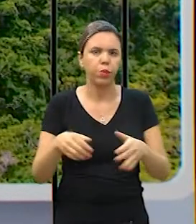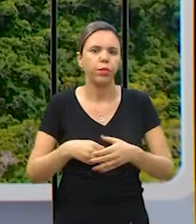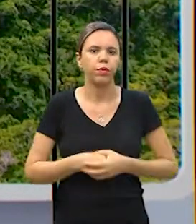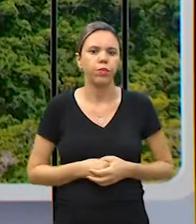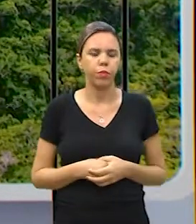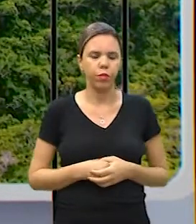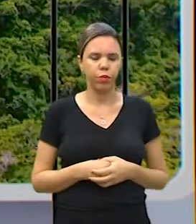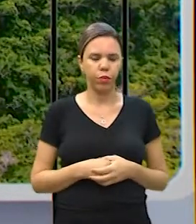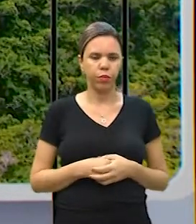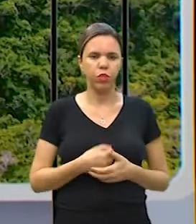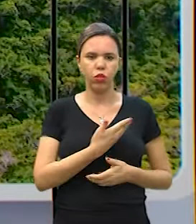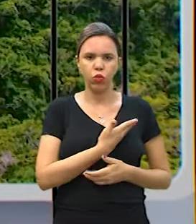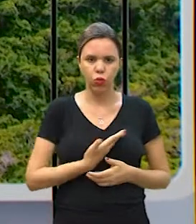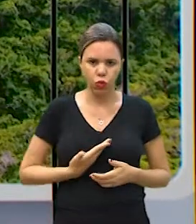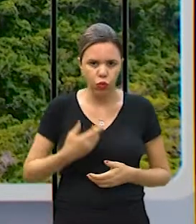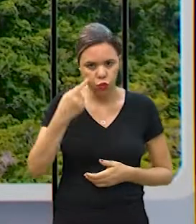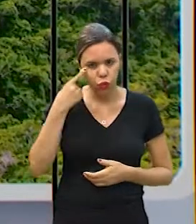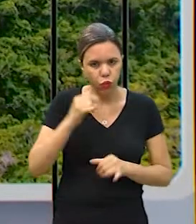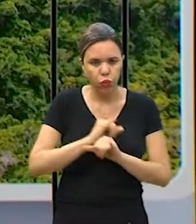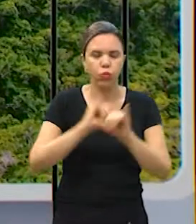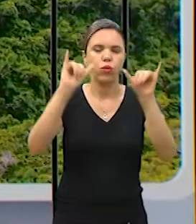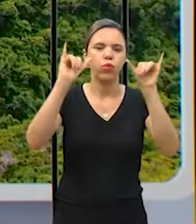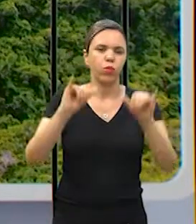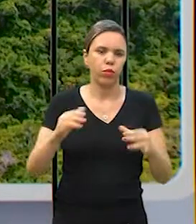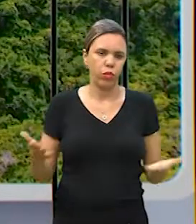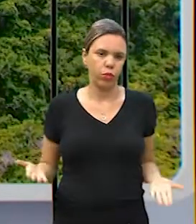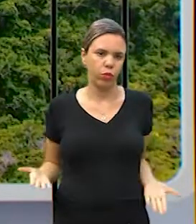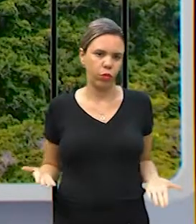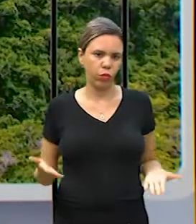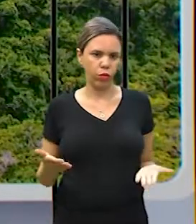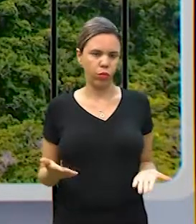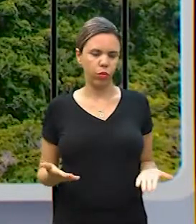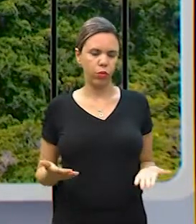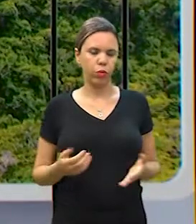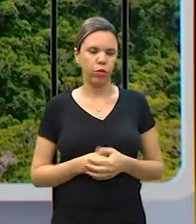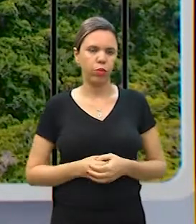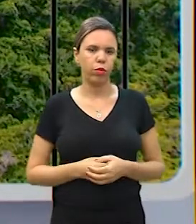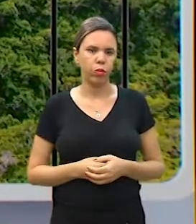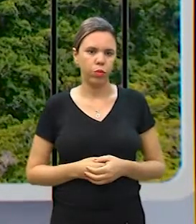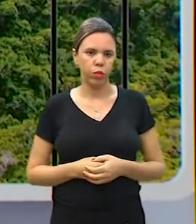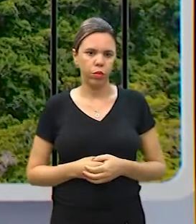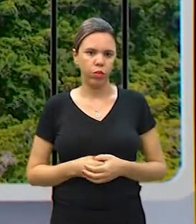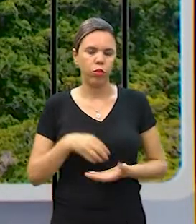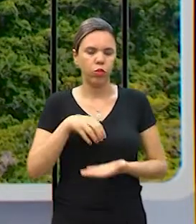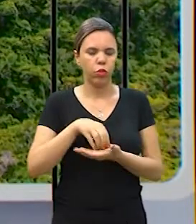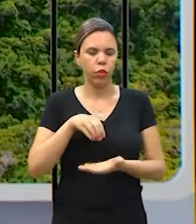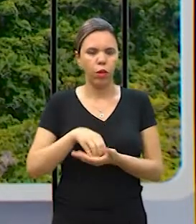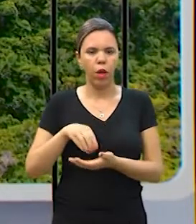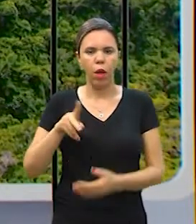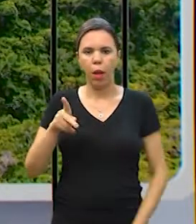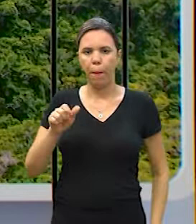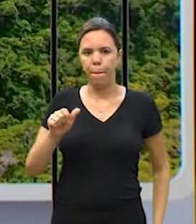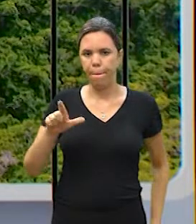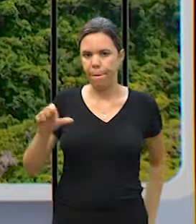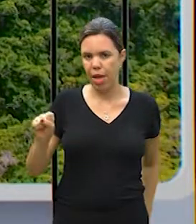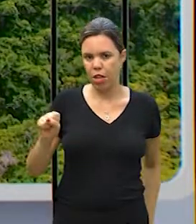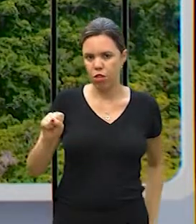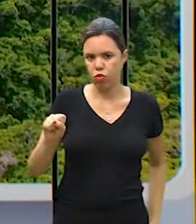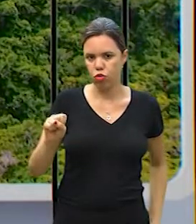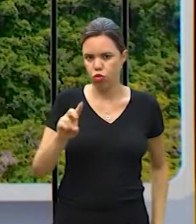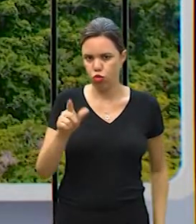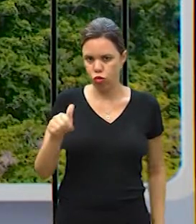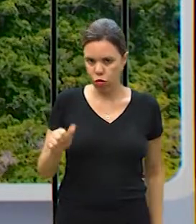pandemia, o governador anunciou uma linha para o Centro Paula Souza